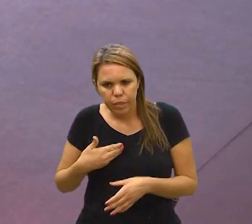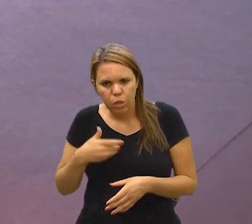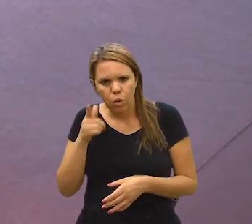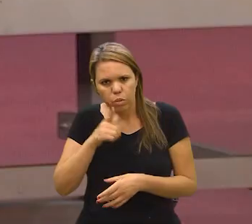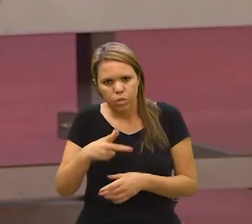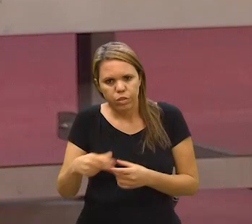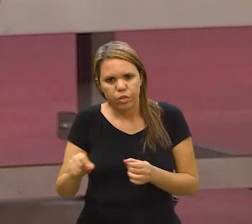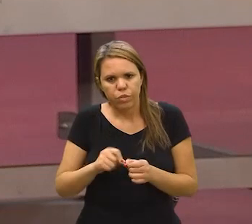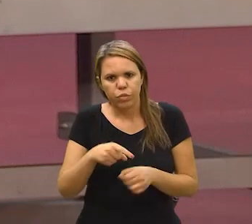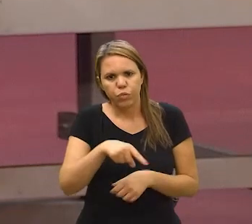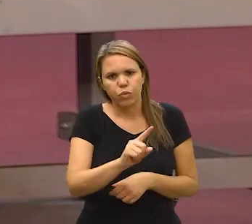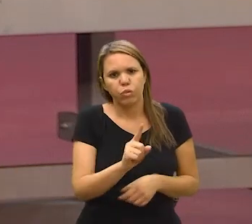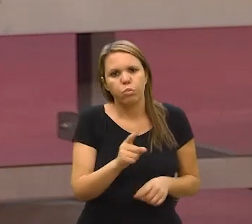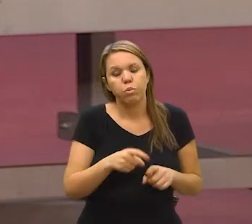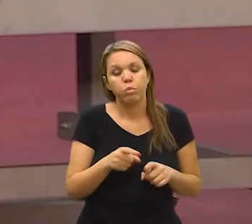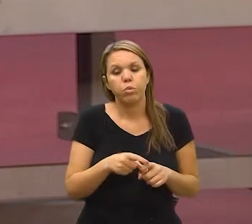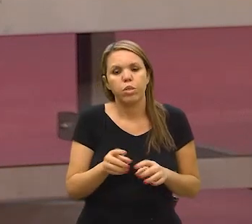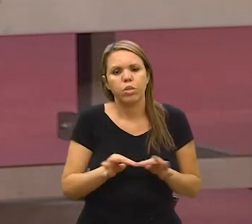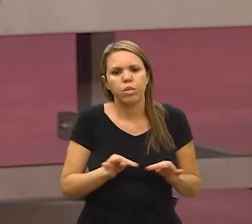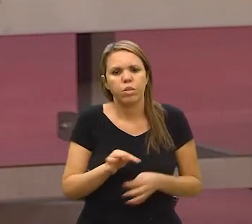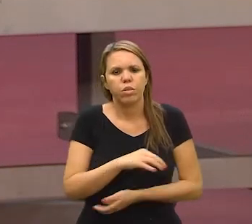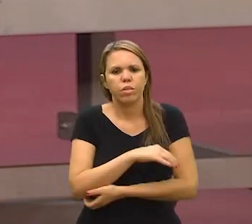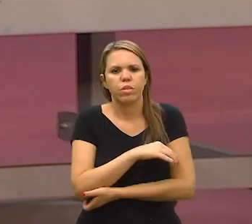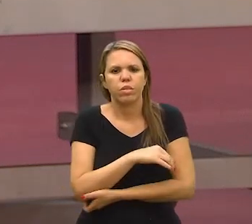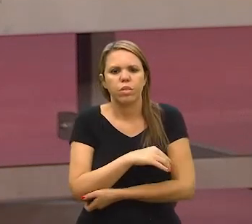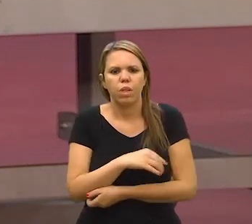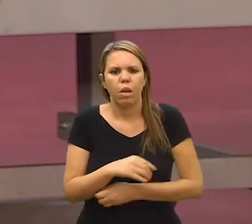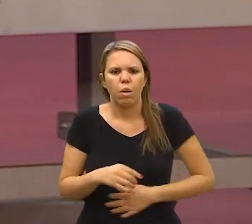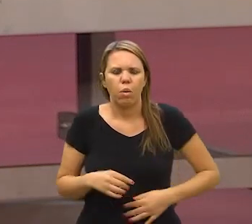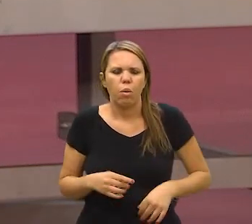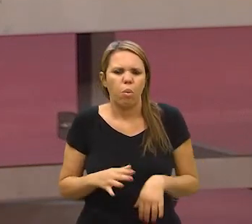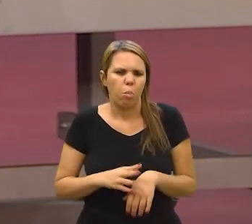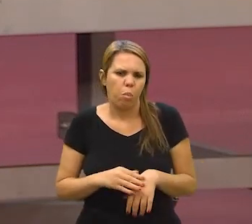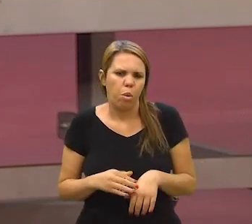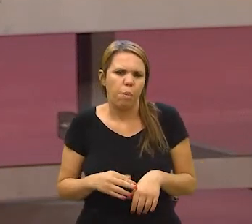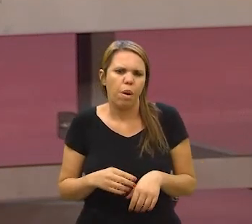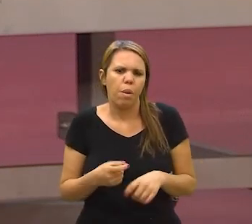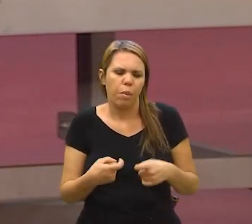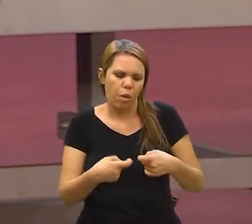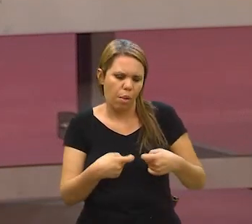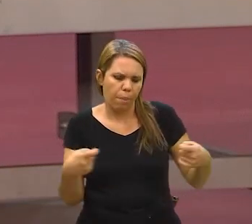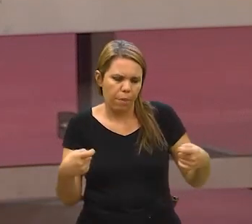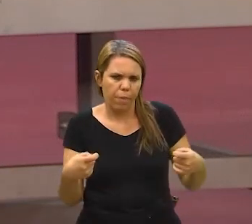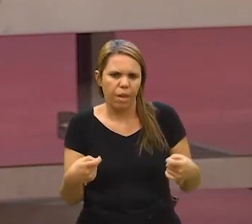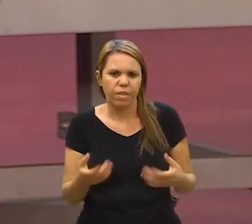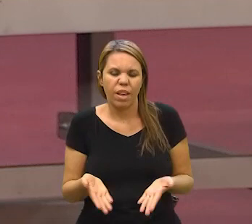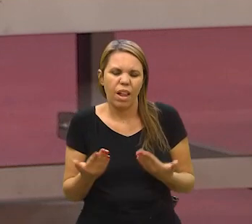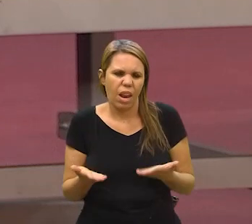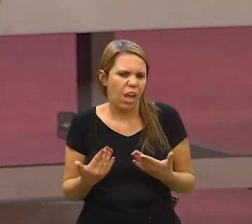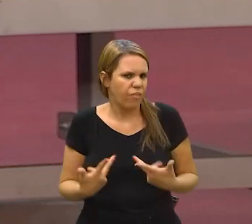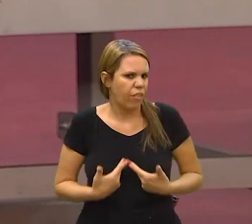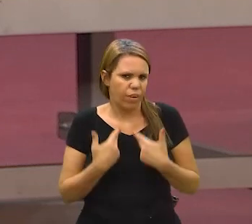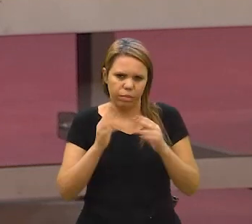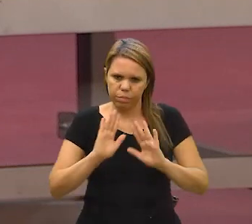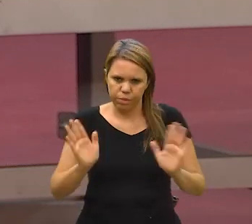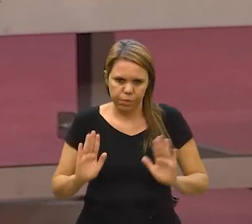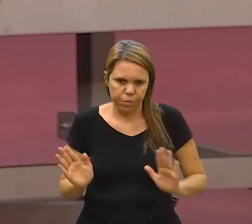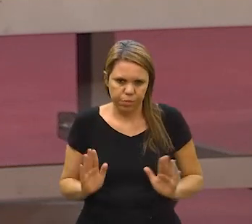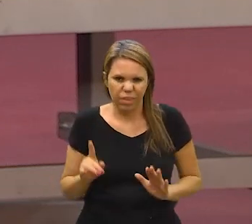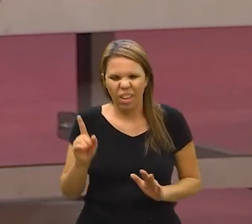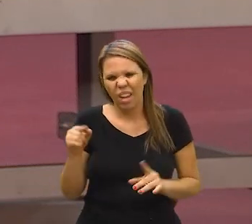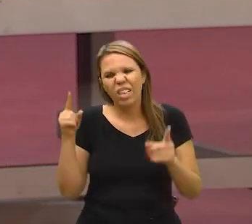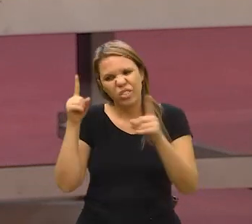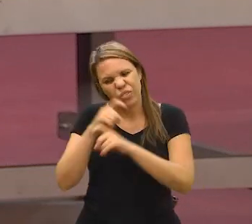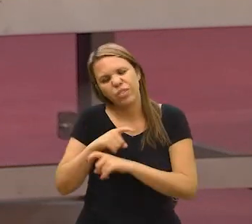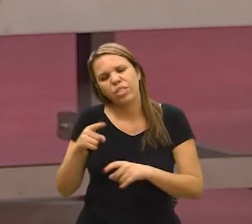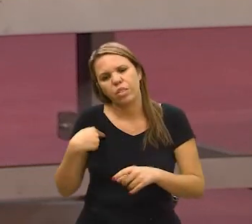do recado. Daí passei por médico, deu um rompimento, mas um rompimento de um grau bem leve, não tive que passar por processo cirúrgico. Mas